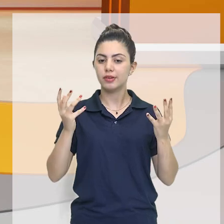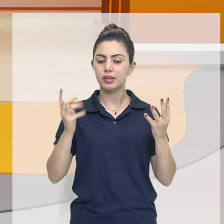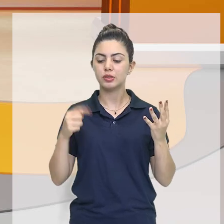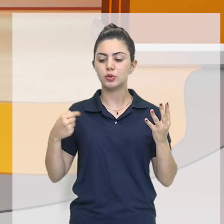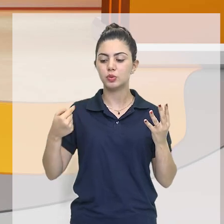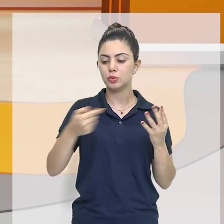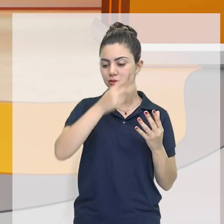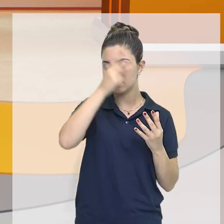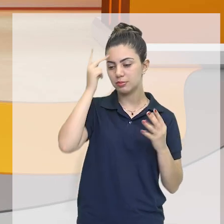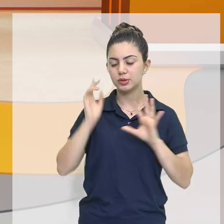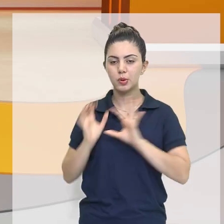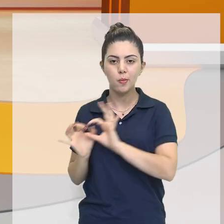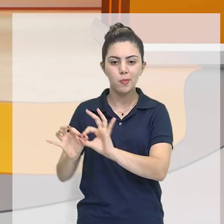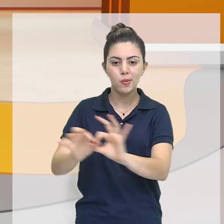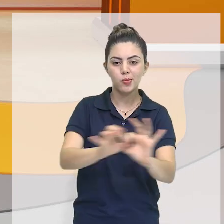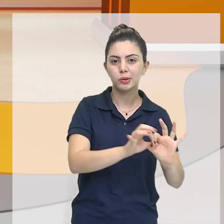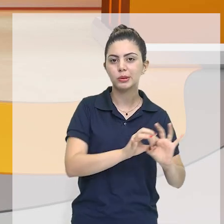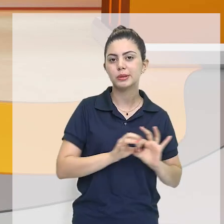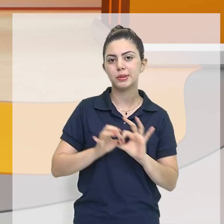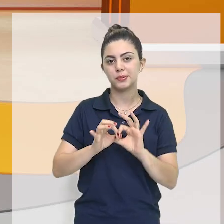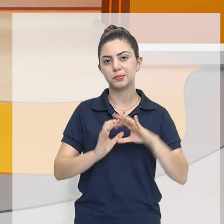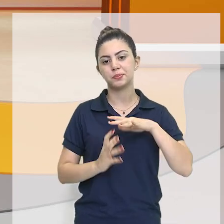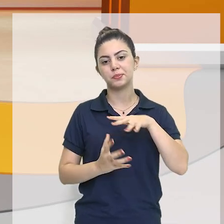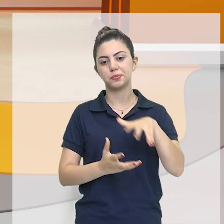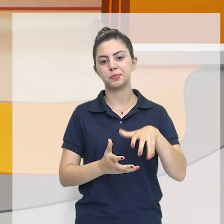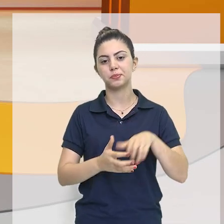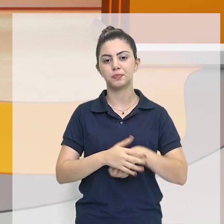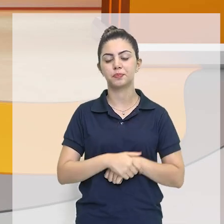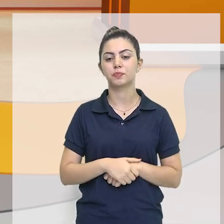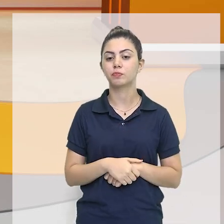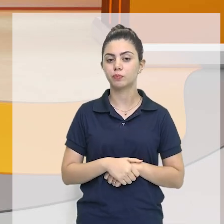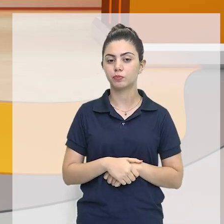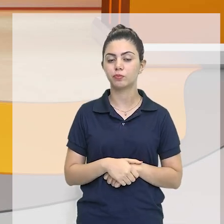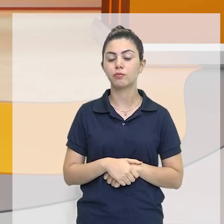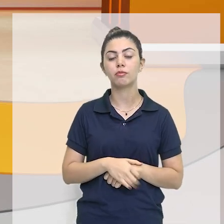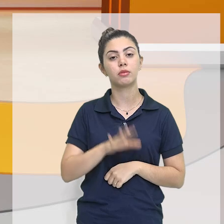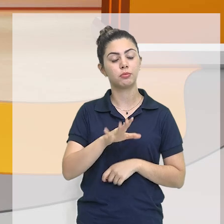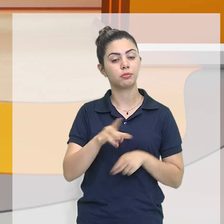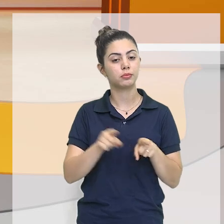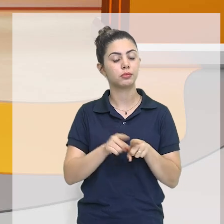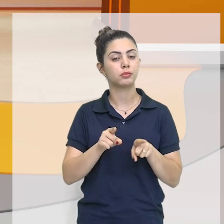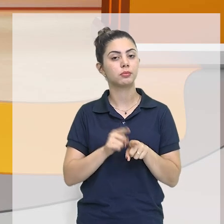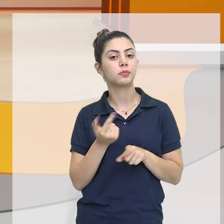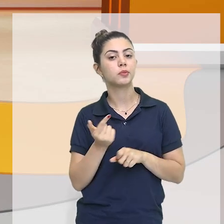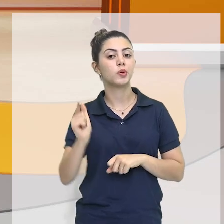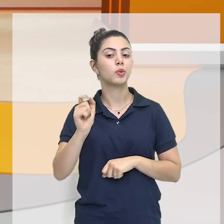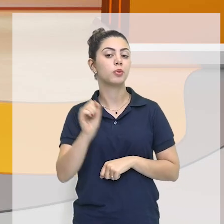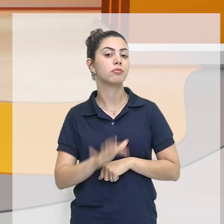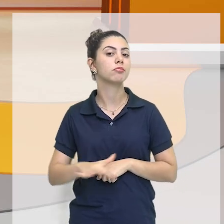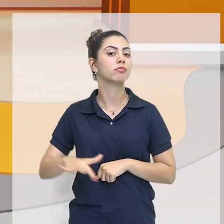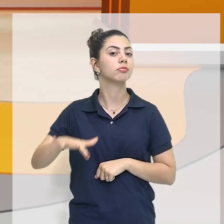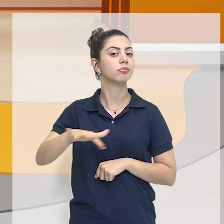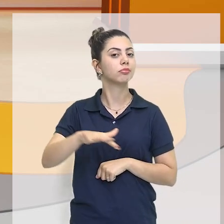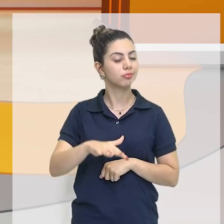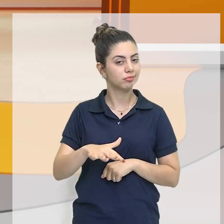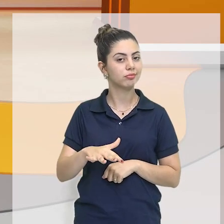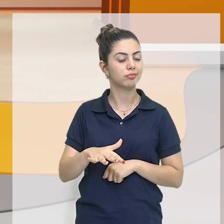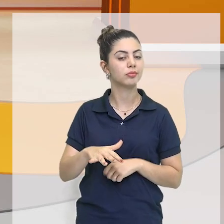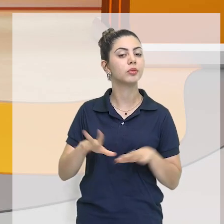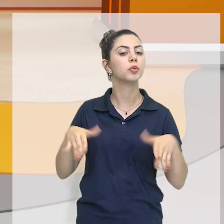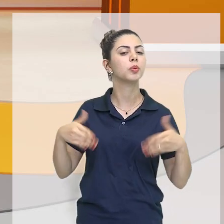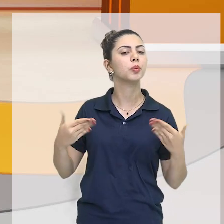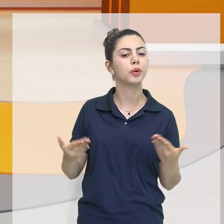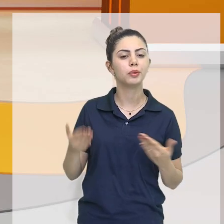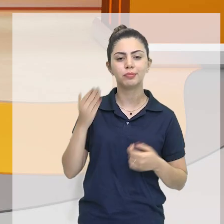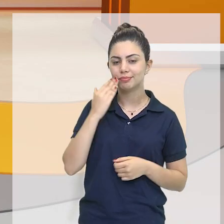união entre as nações. Além dos Jogos Olímpicos, nós temos outro campo, que é o campo